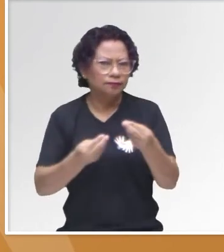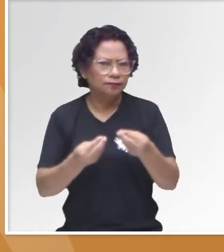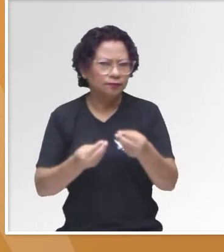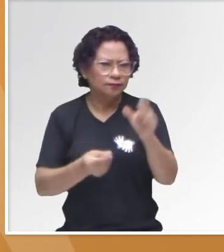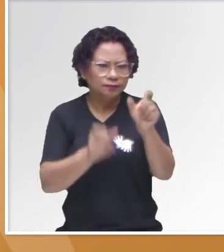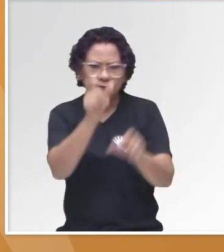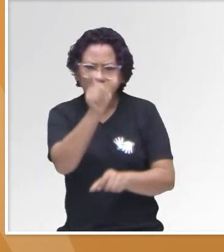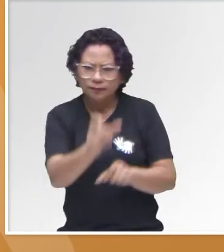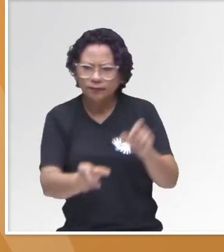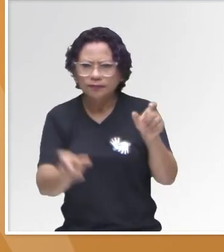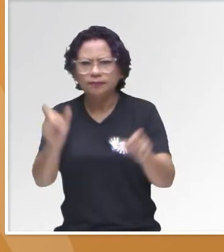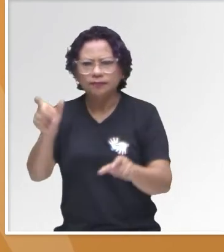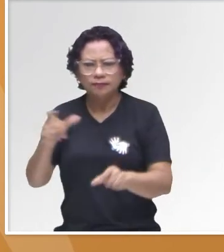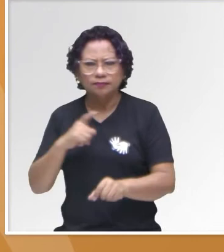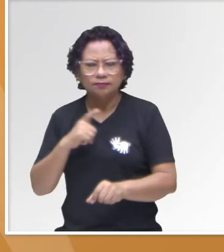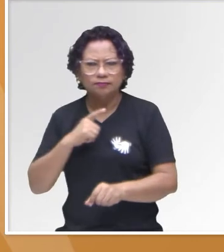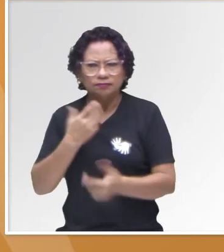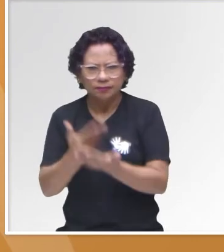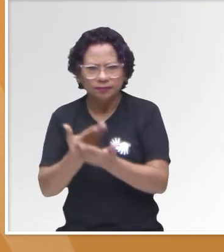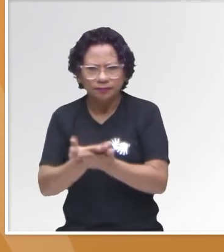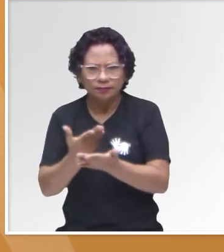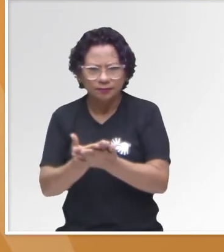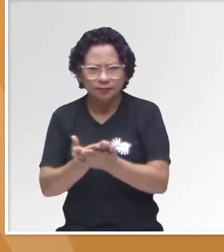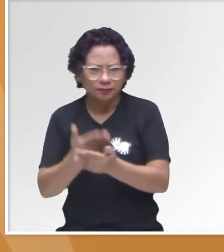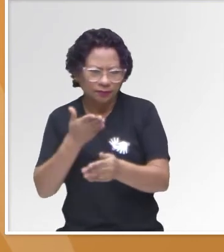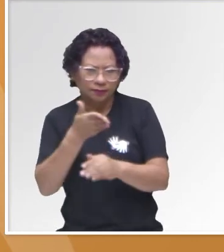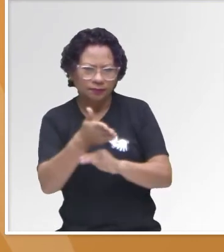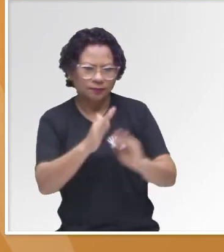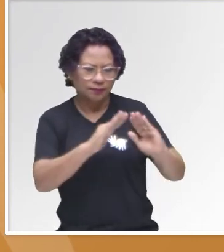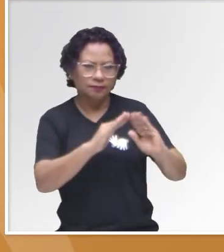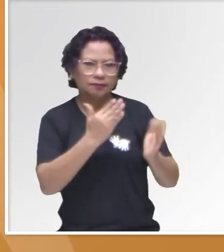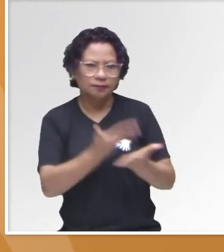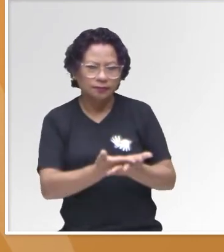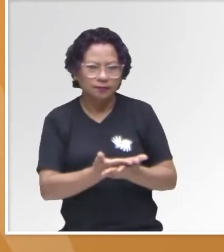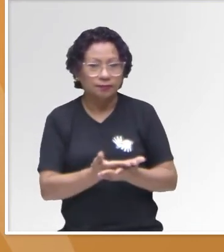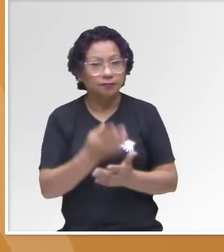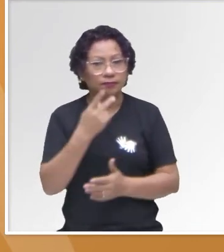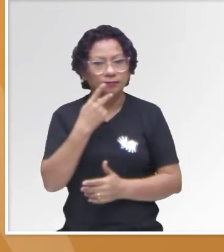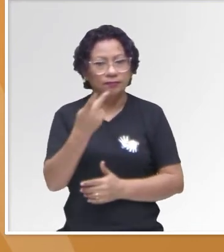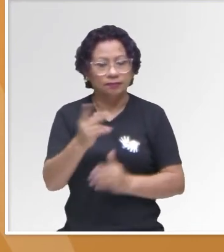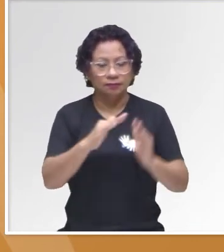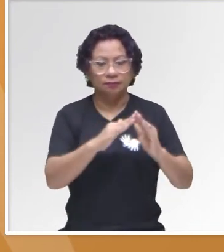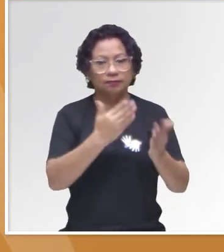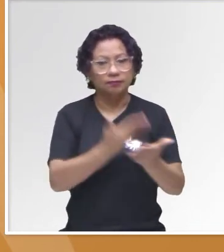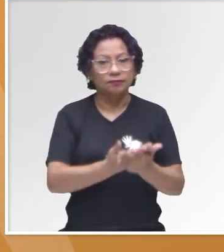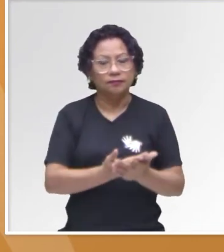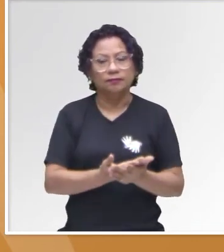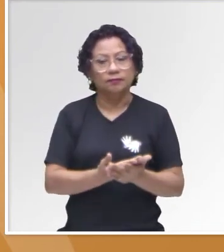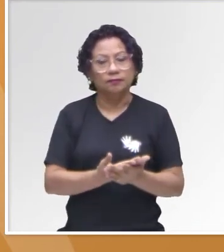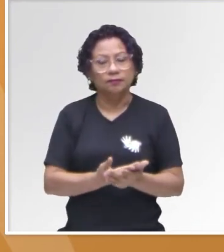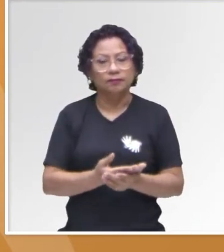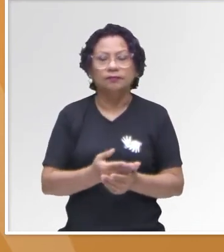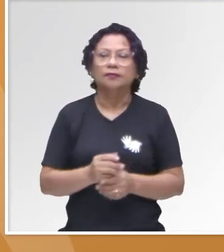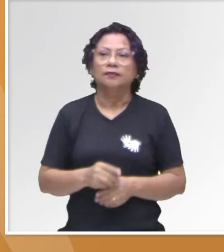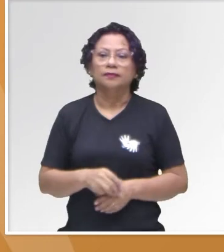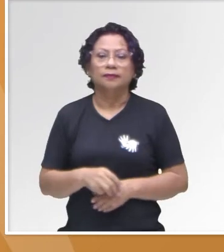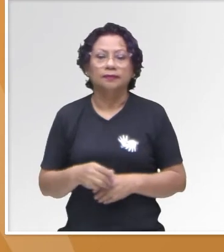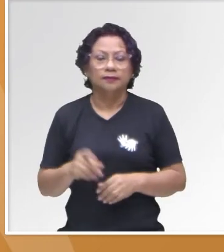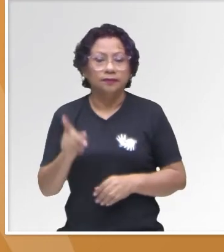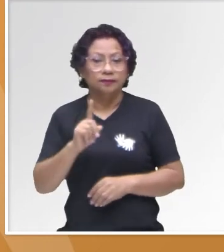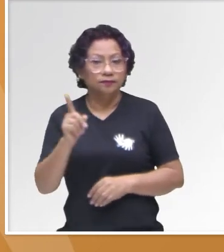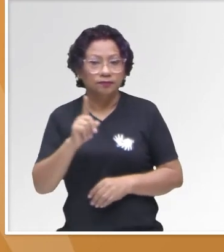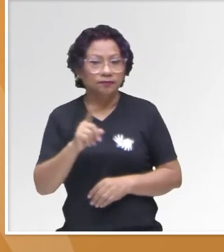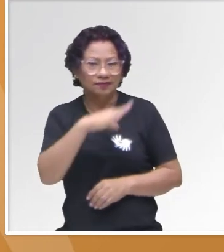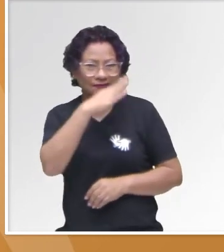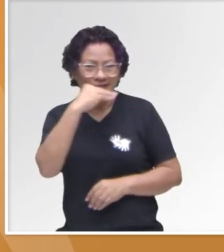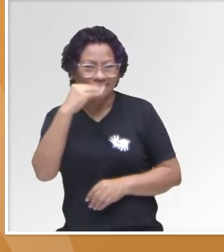maior o acesso da população à escola, e quando eu falo escola, não é apenas a escola do ensino infantil,